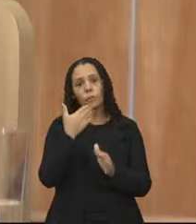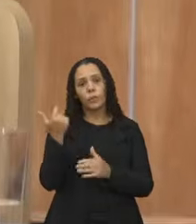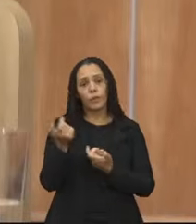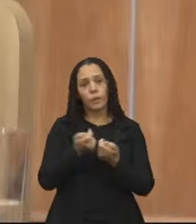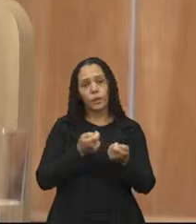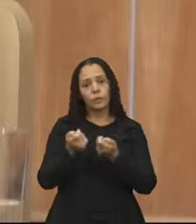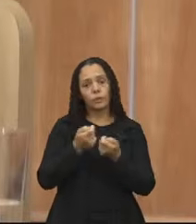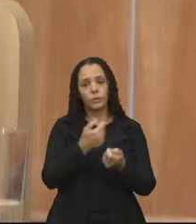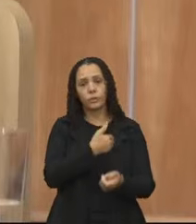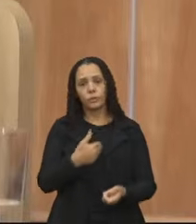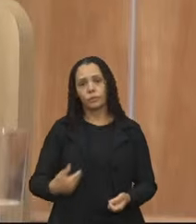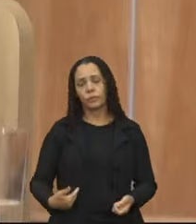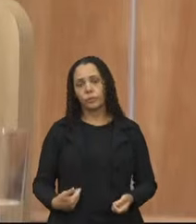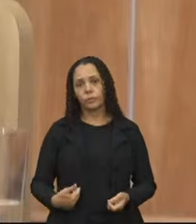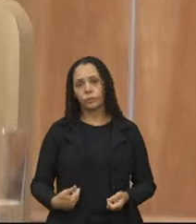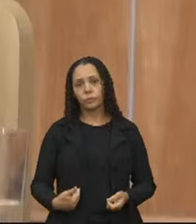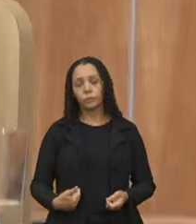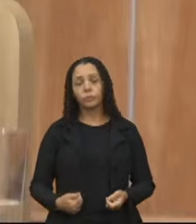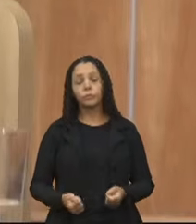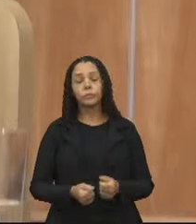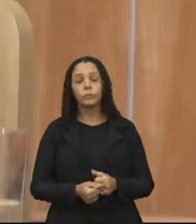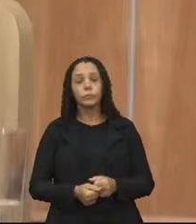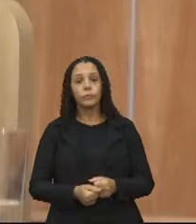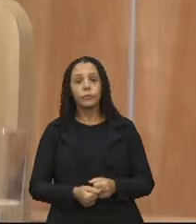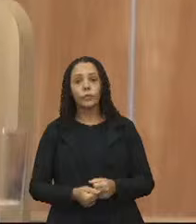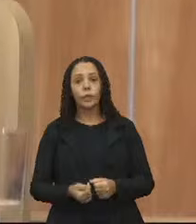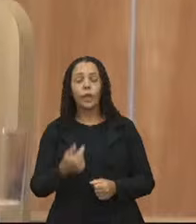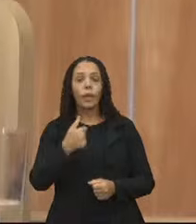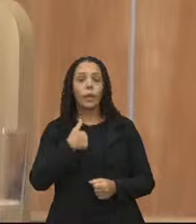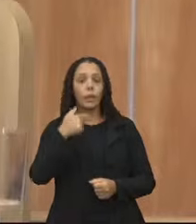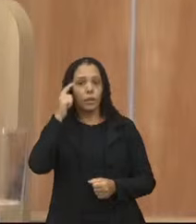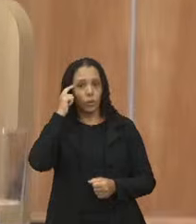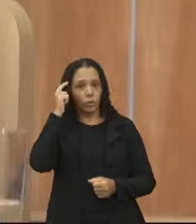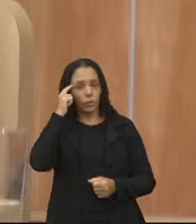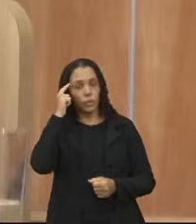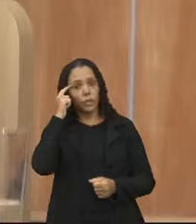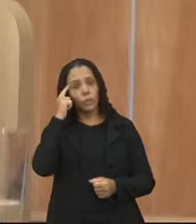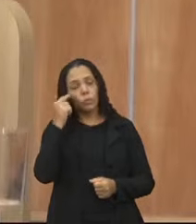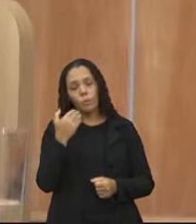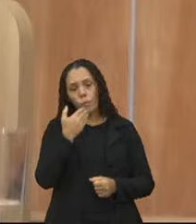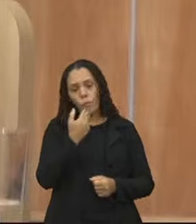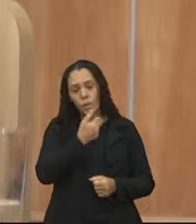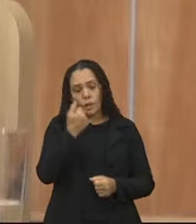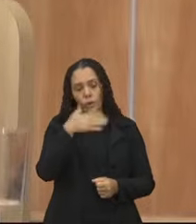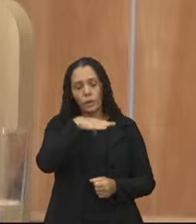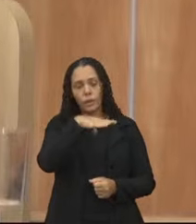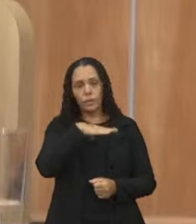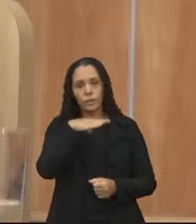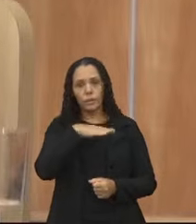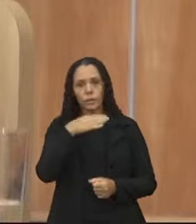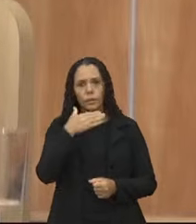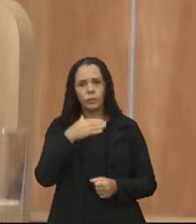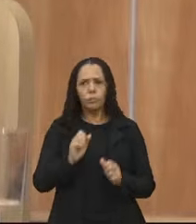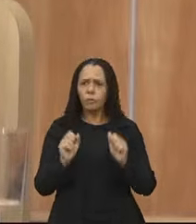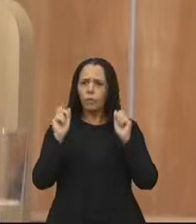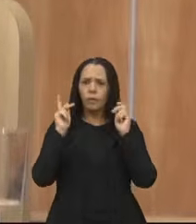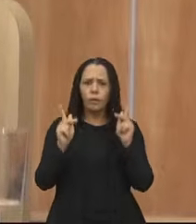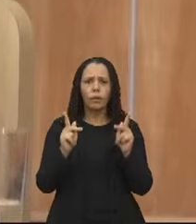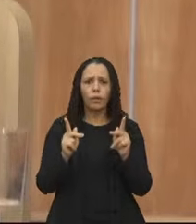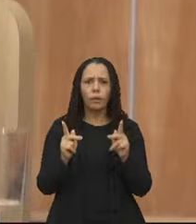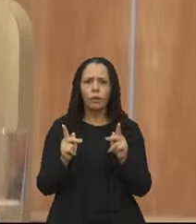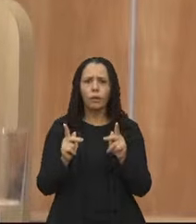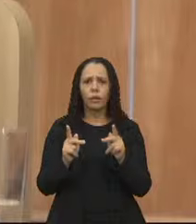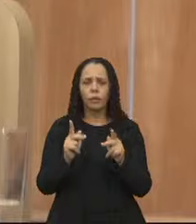pública. Eu não sou do time do quanto pior, melhor. Para mim, quanto melhor tiver Jacareí, quanto melhor tiver a nossa cidade, melhor, porque o povo